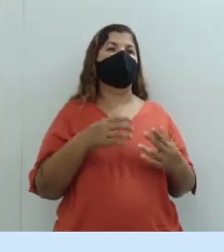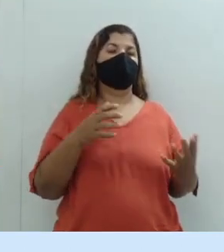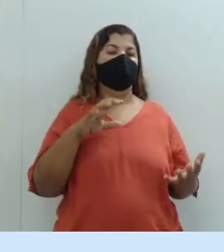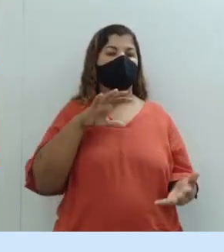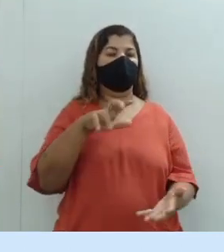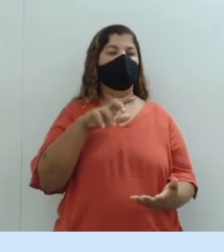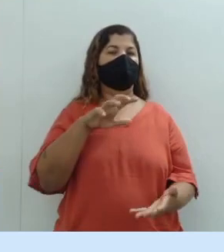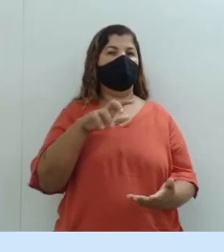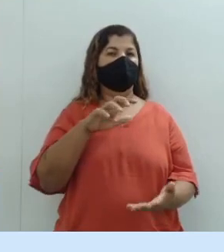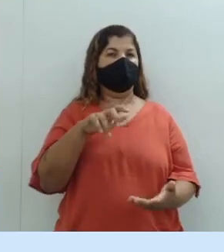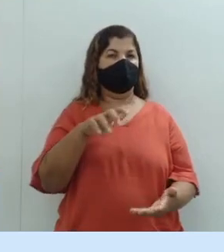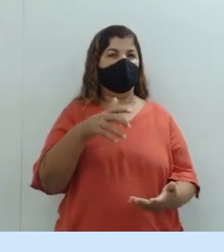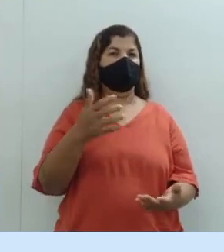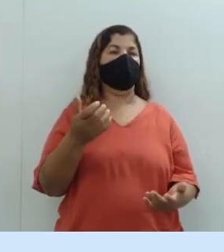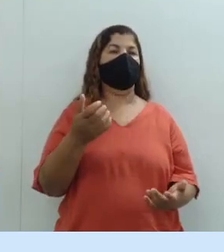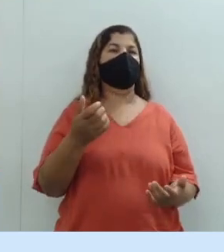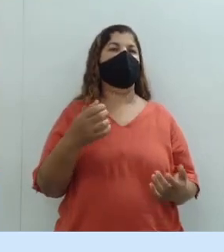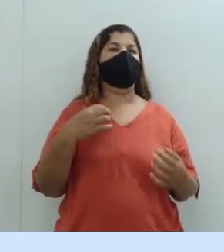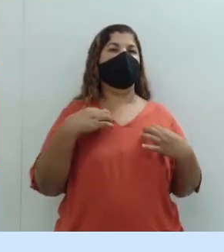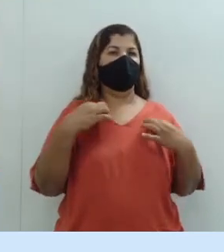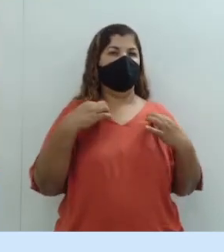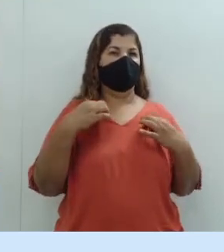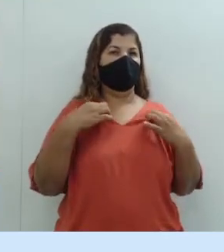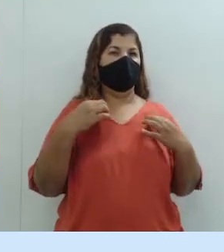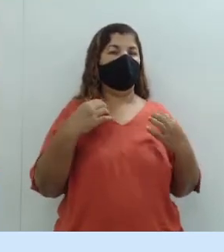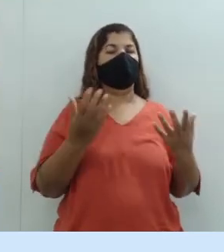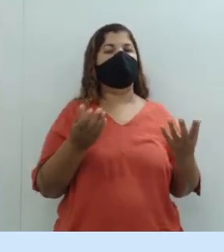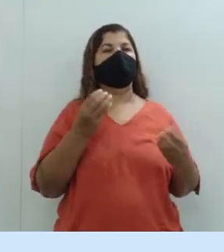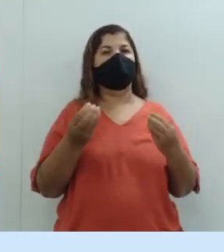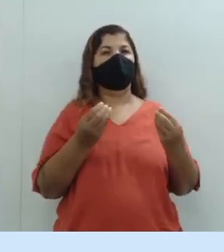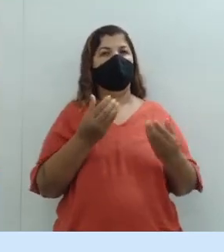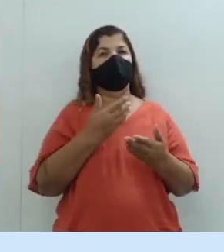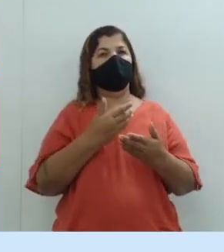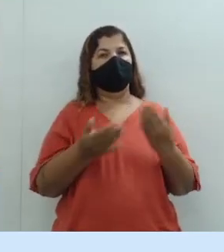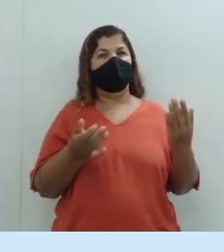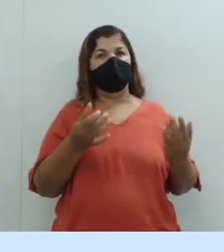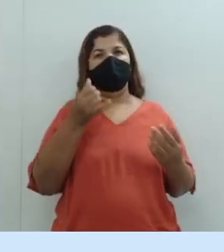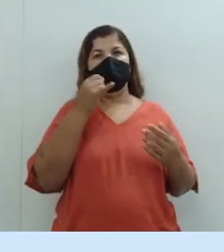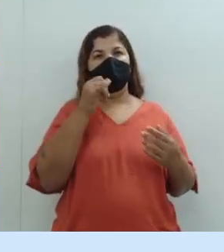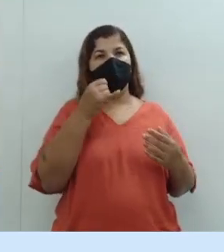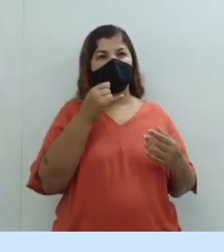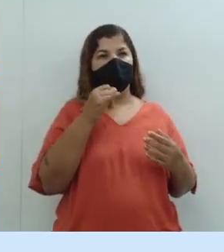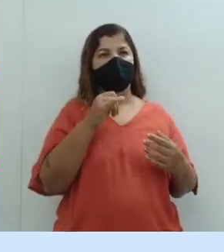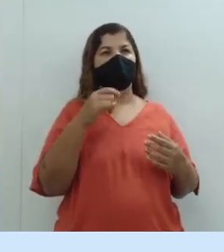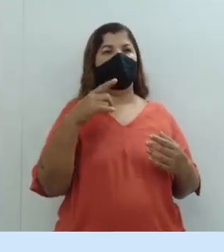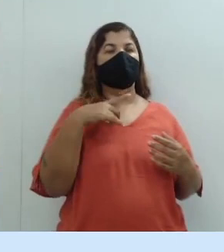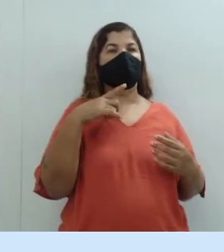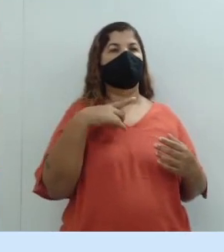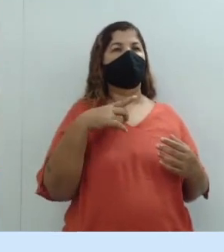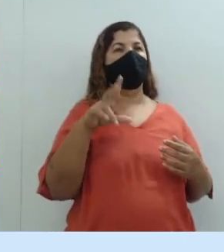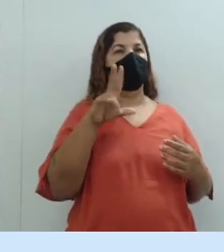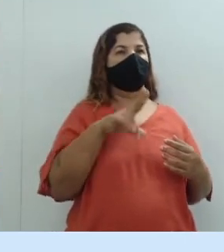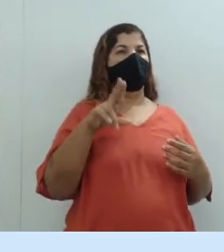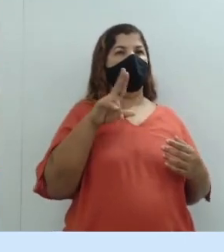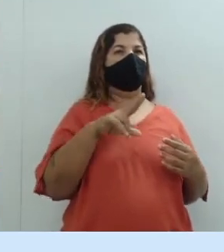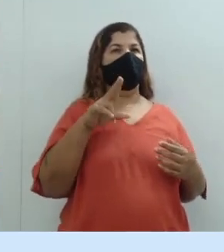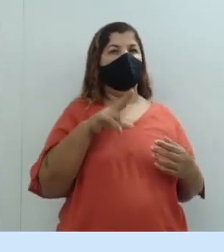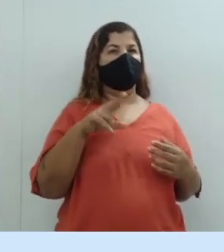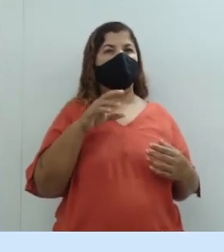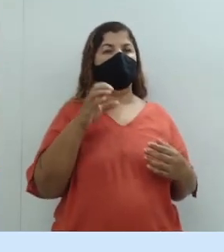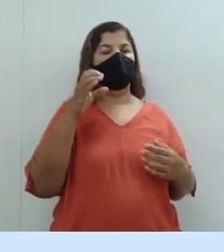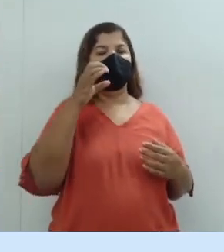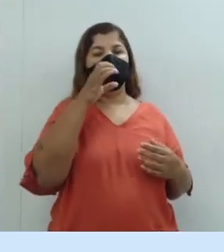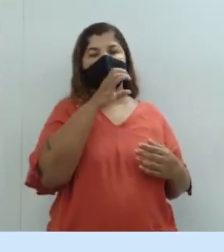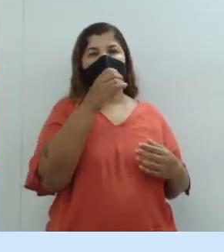linhas de transmissão, para representar a perda de energia elétrica, tem grande utilidade em aquecedores elétricos em geral.